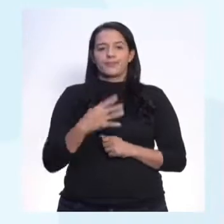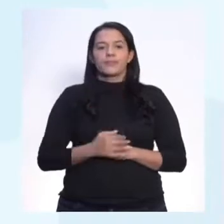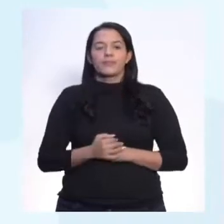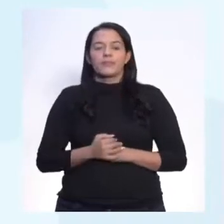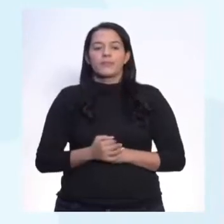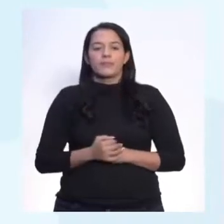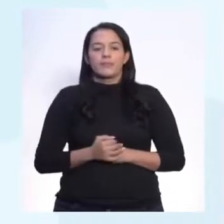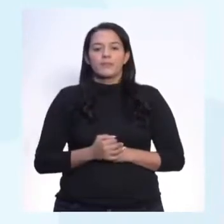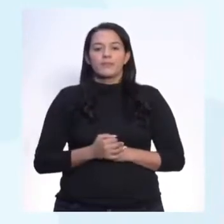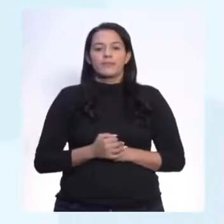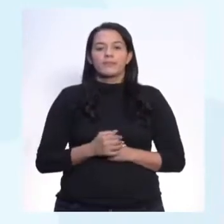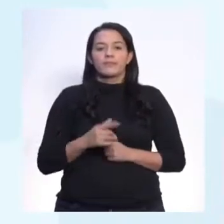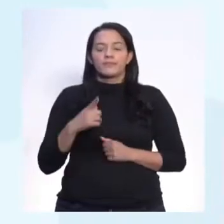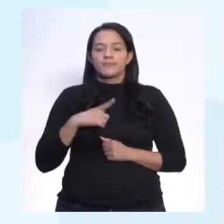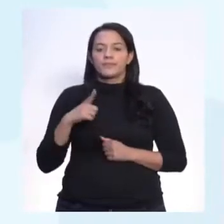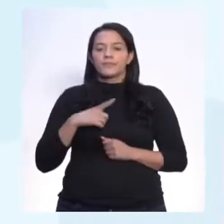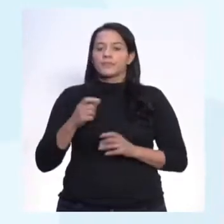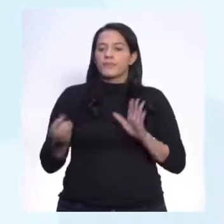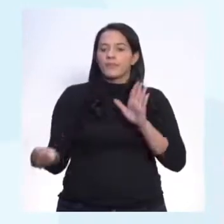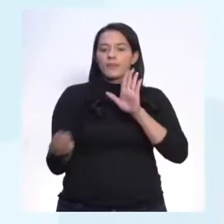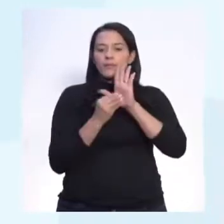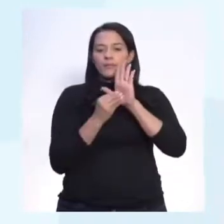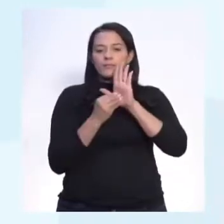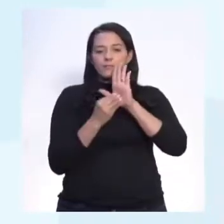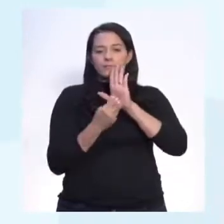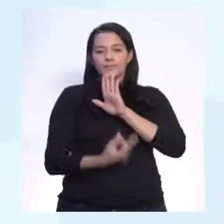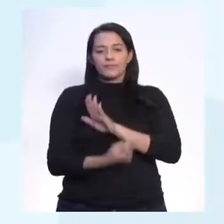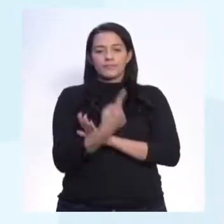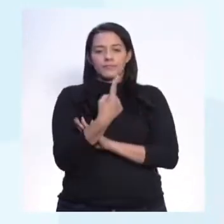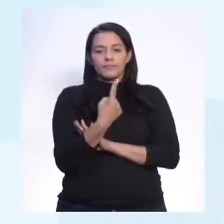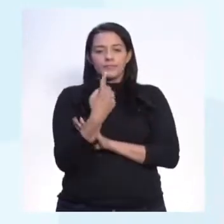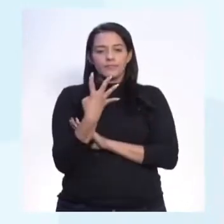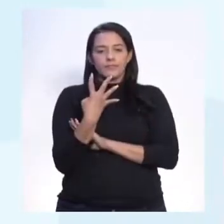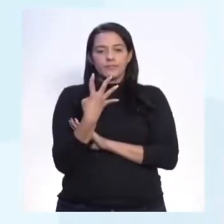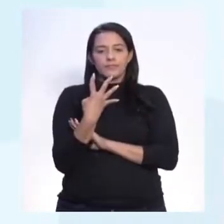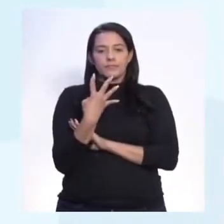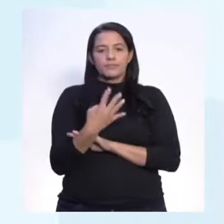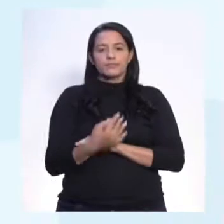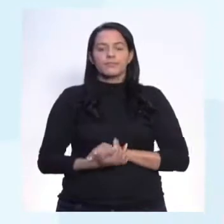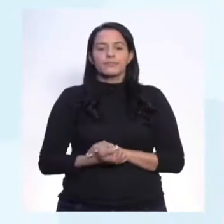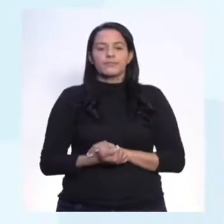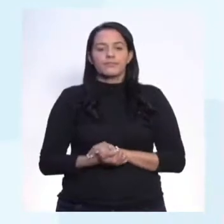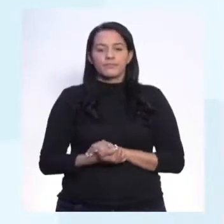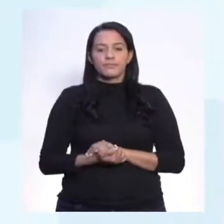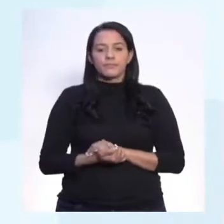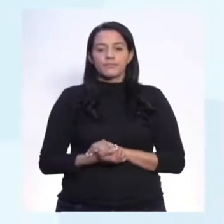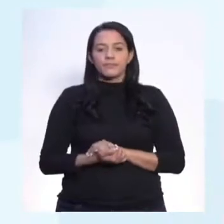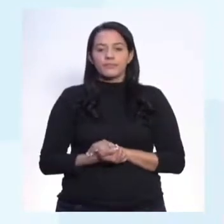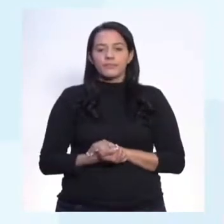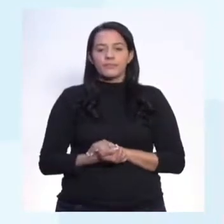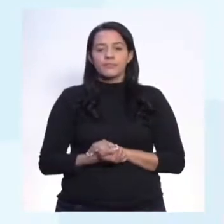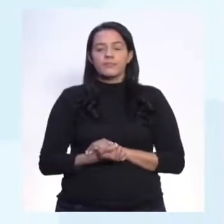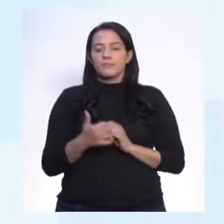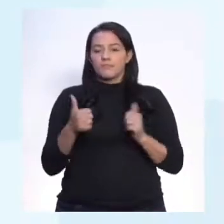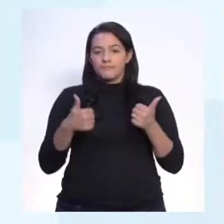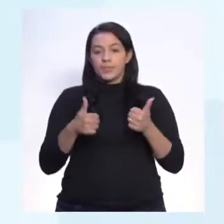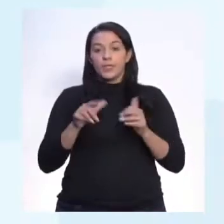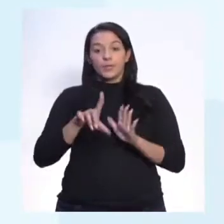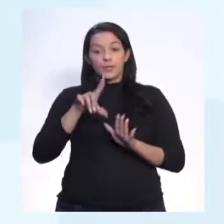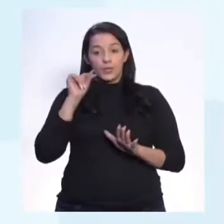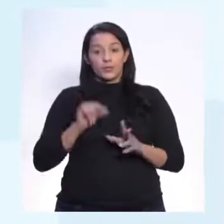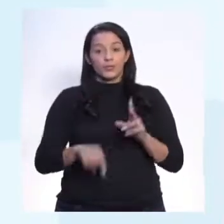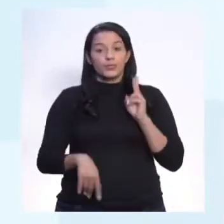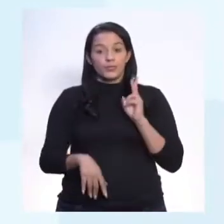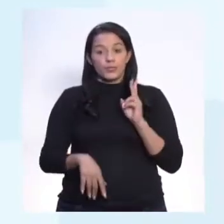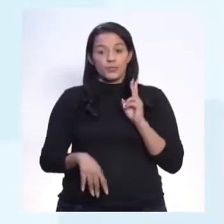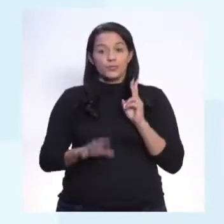um imediato. Entre quantos que eu vou escolher? Entre 14. Perfeito.